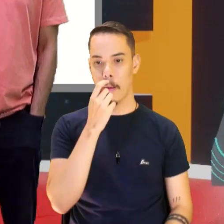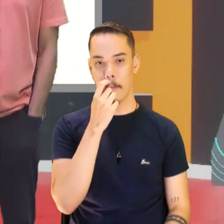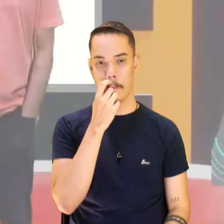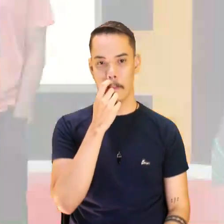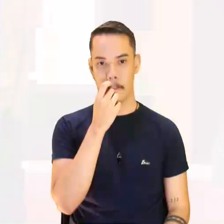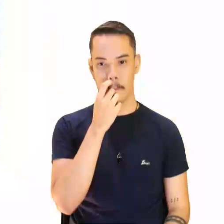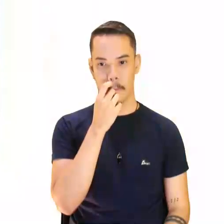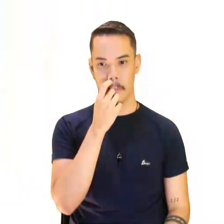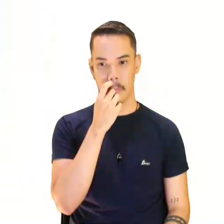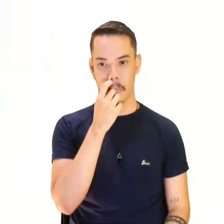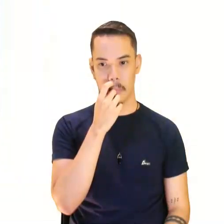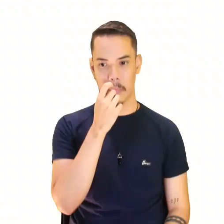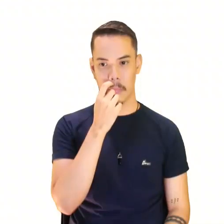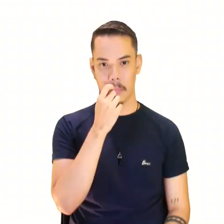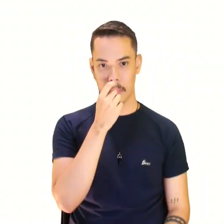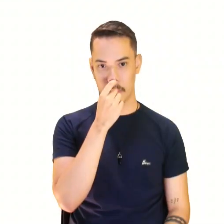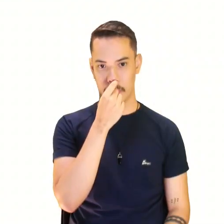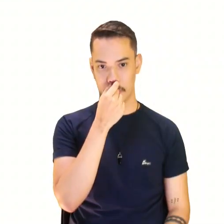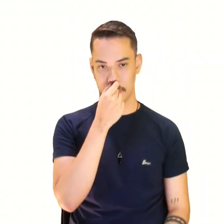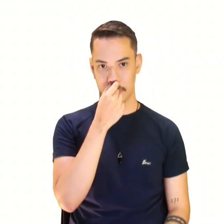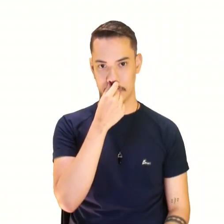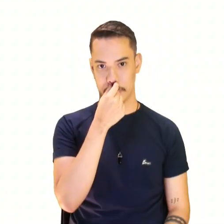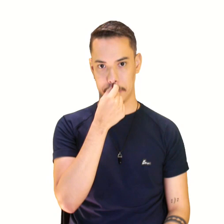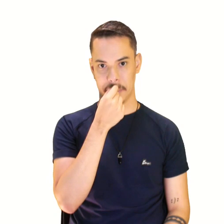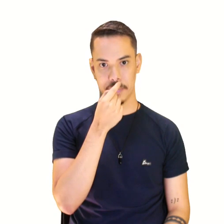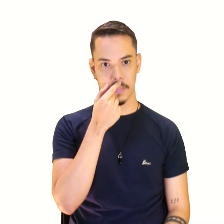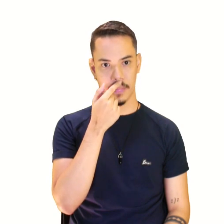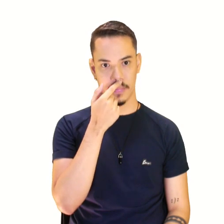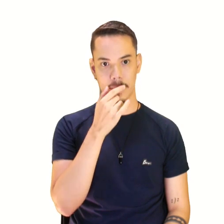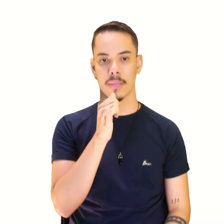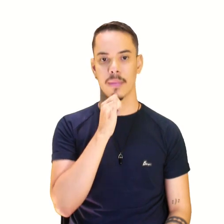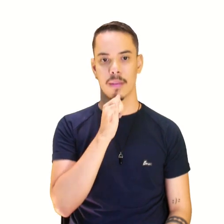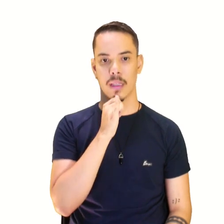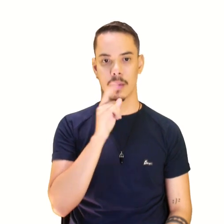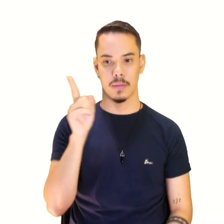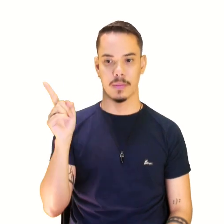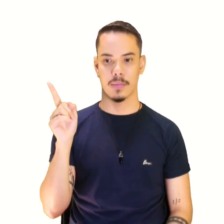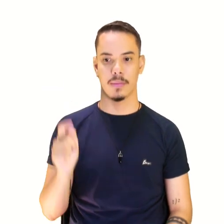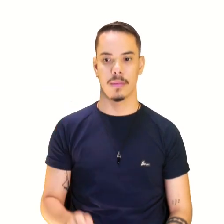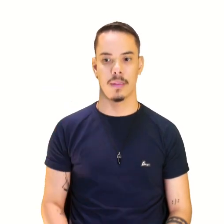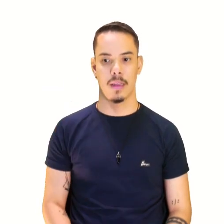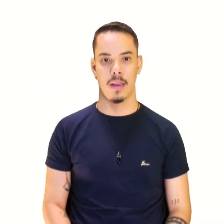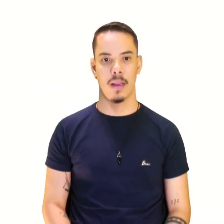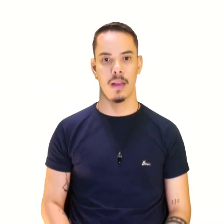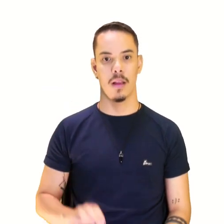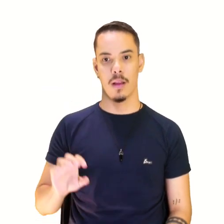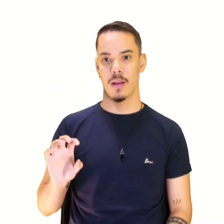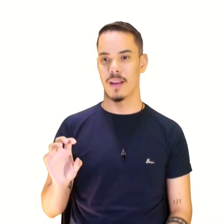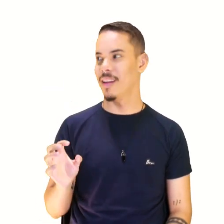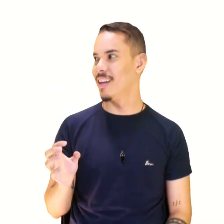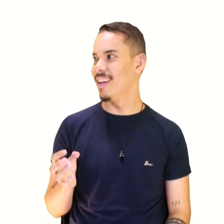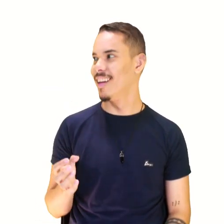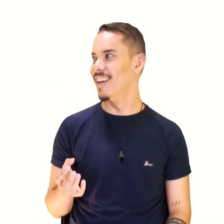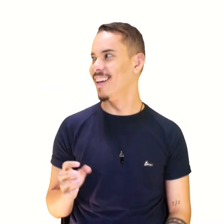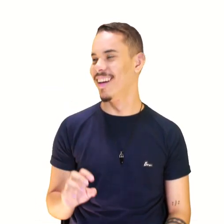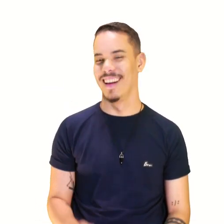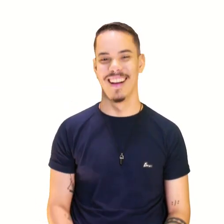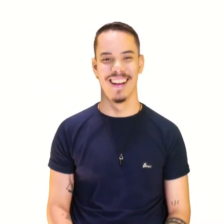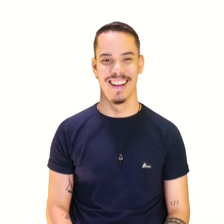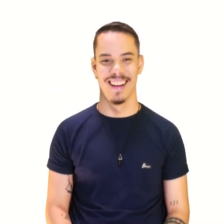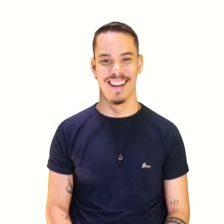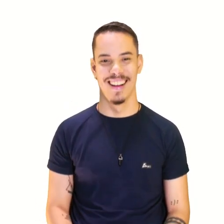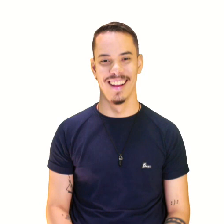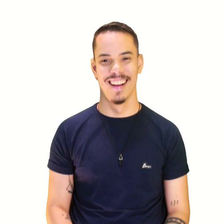Olha lá. Na telinha, então, um exemplo de grandeza direta. Vamos ver. Uma torneira